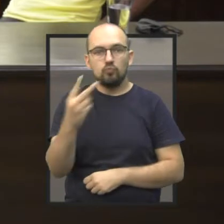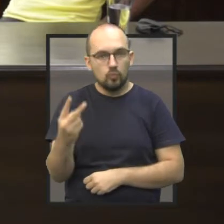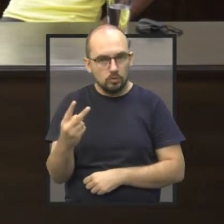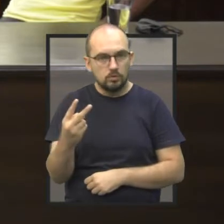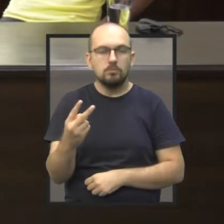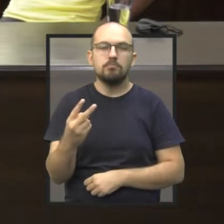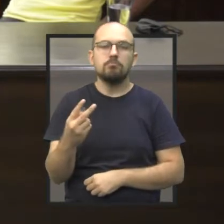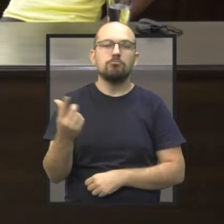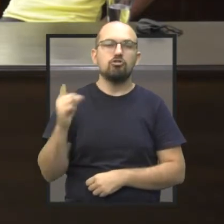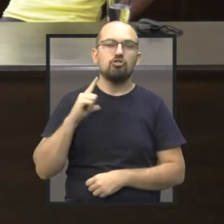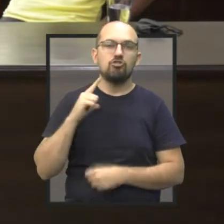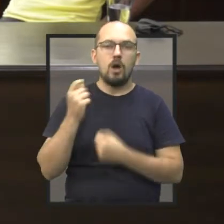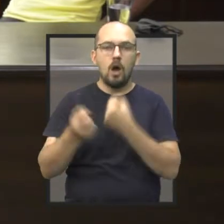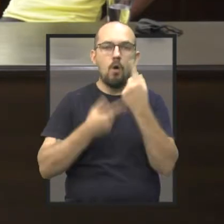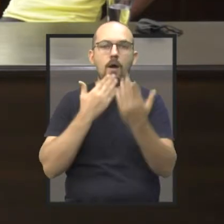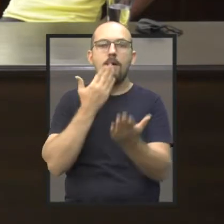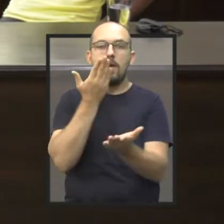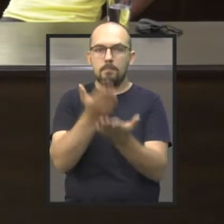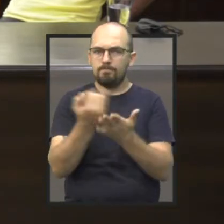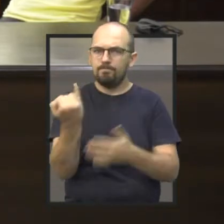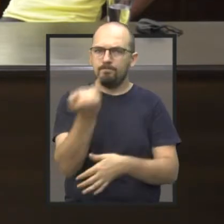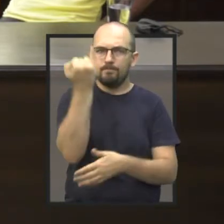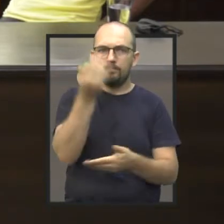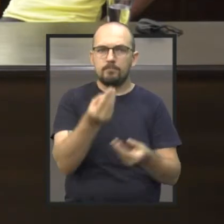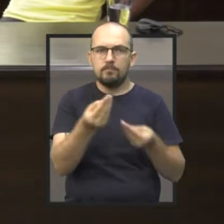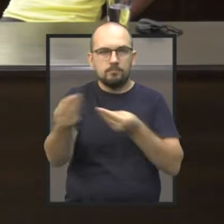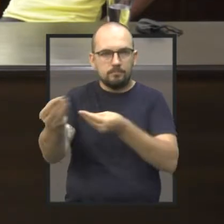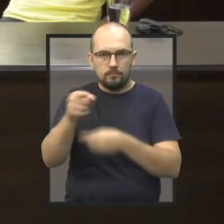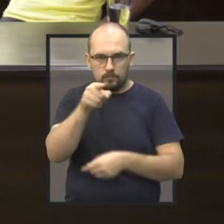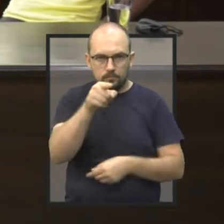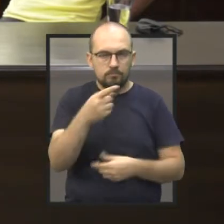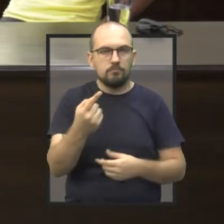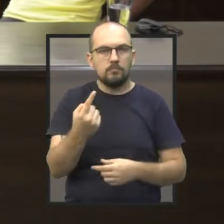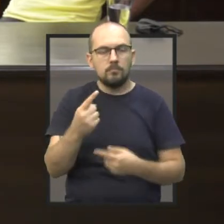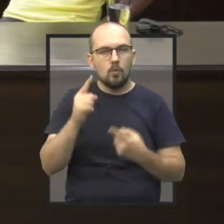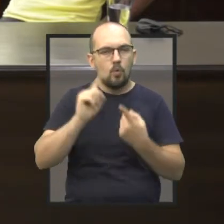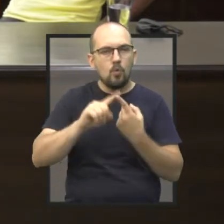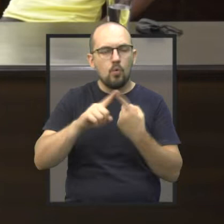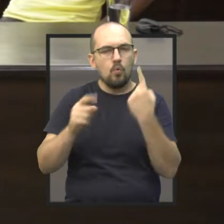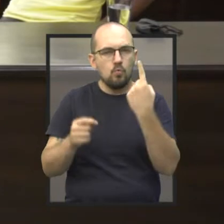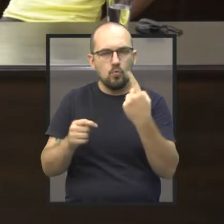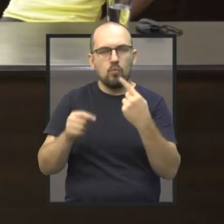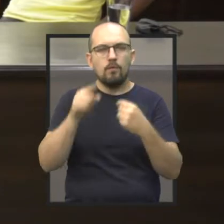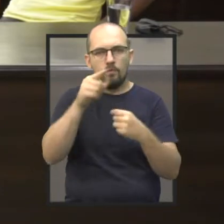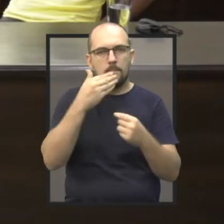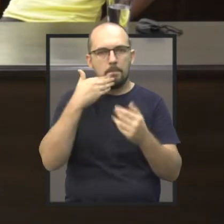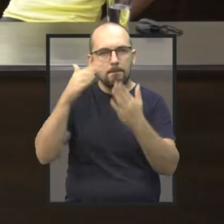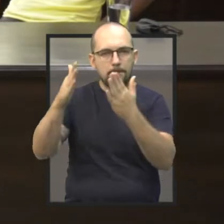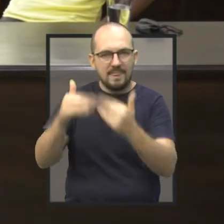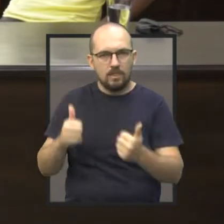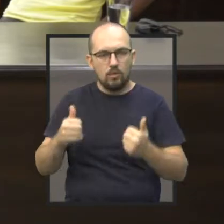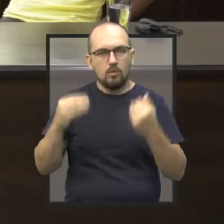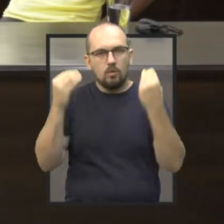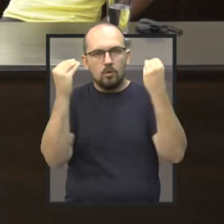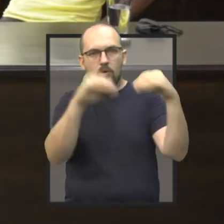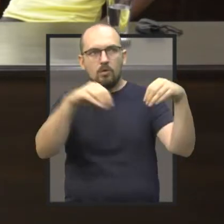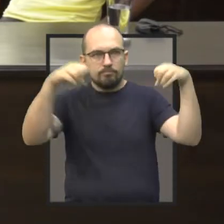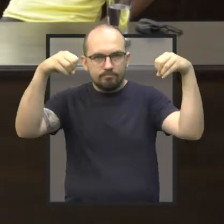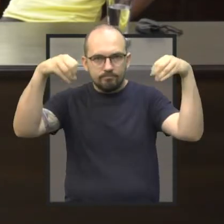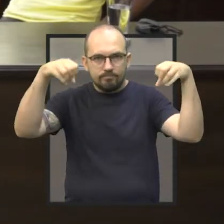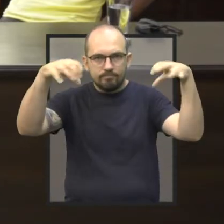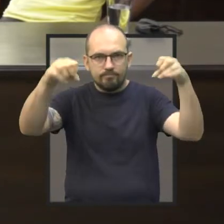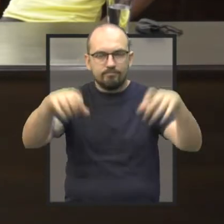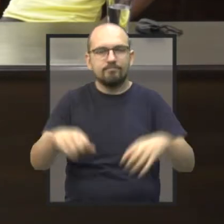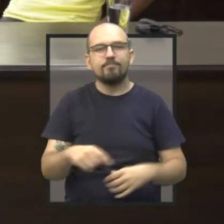2022. Nós tivemos aí alguns requerimentos importantes apresentados pelo senhor. Um deles, por exemplo, o senhor requereu a instalação de luminárias